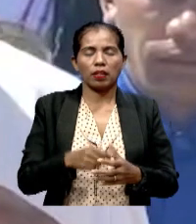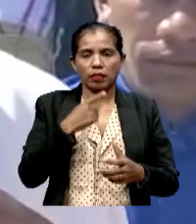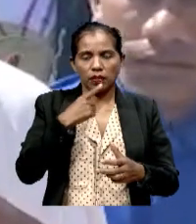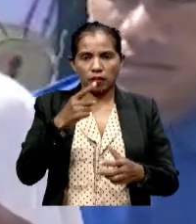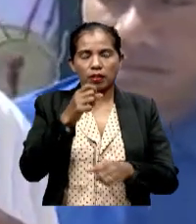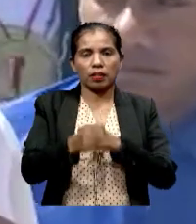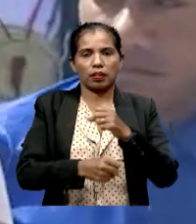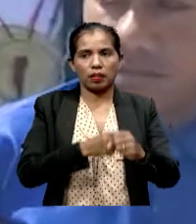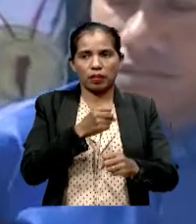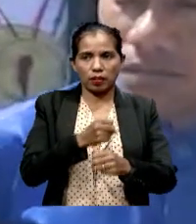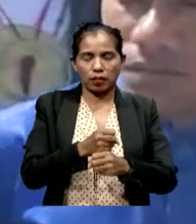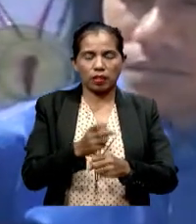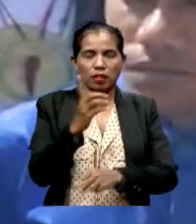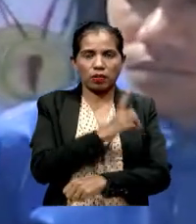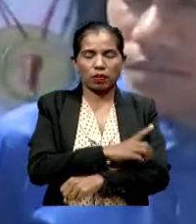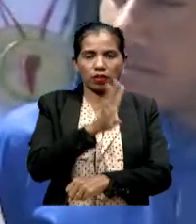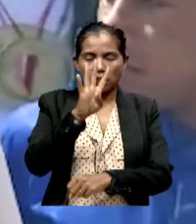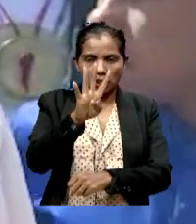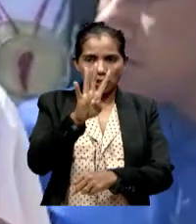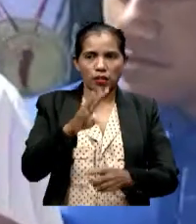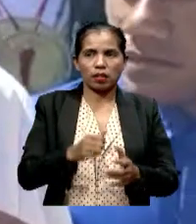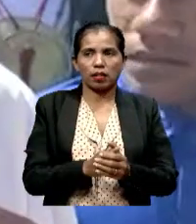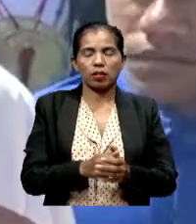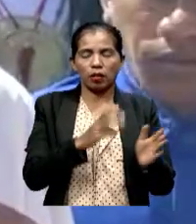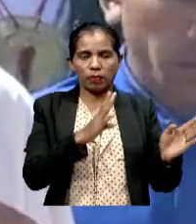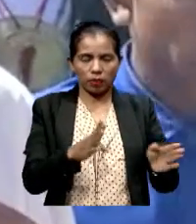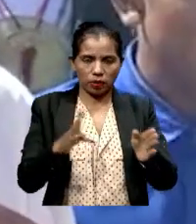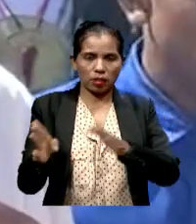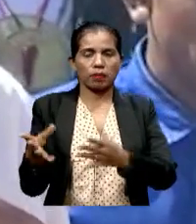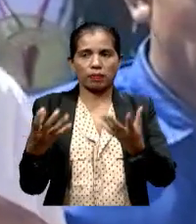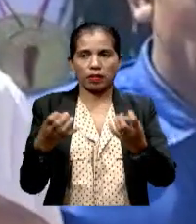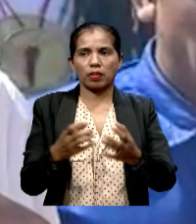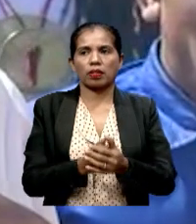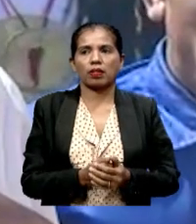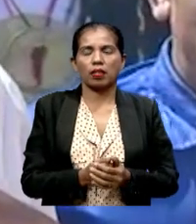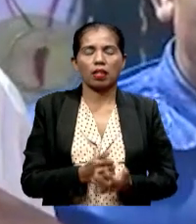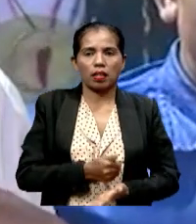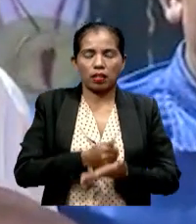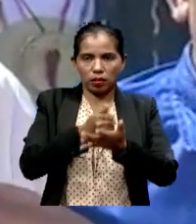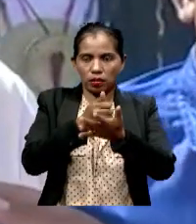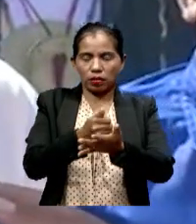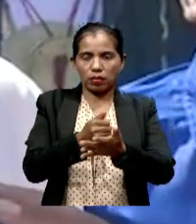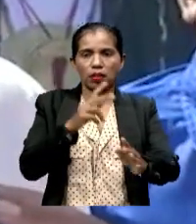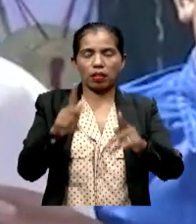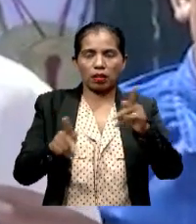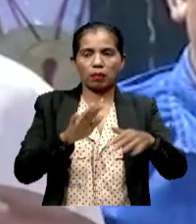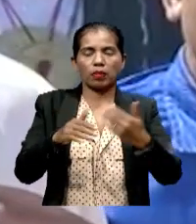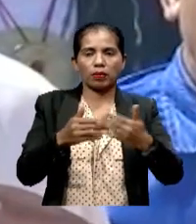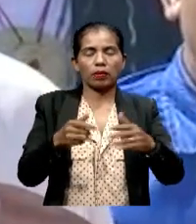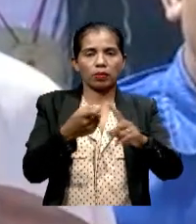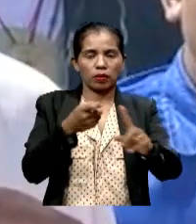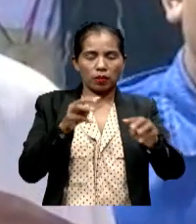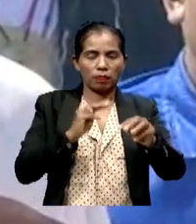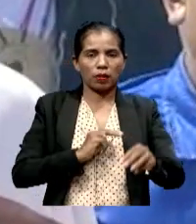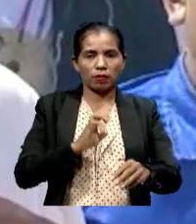durante tinan lorong haten yalaran. Isso preparação já eu e né tudo mundo ni sarani comunidade novice at